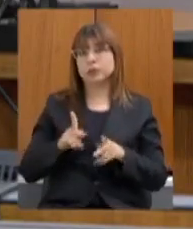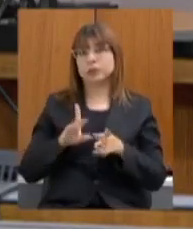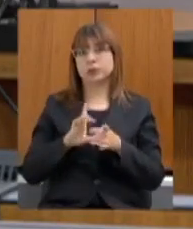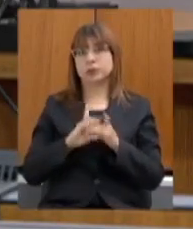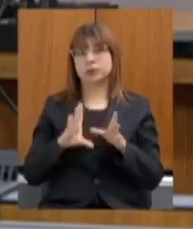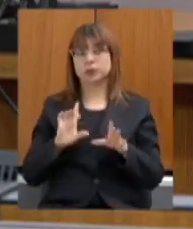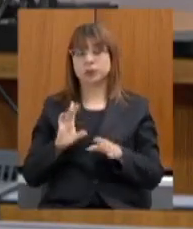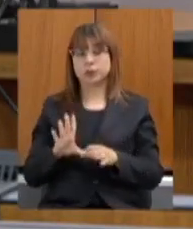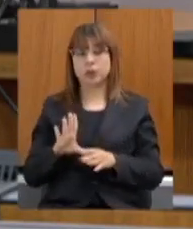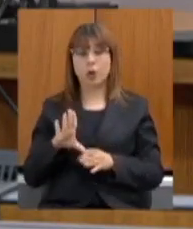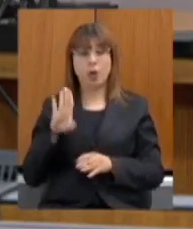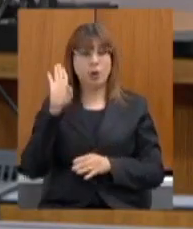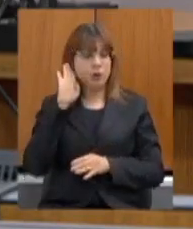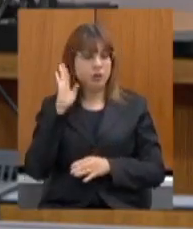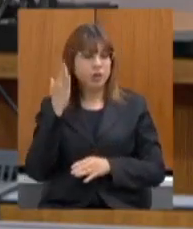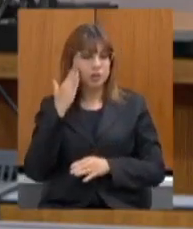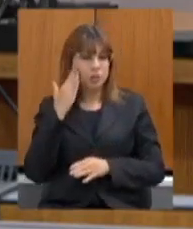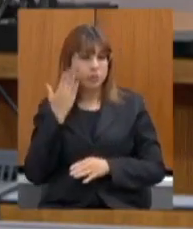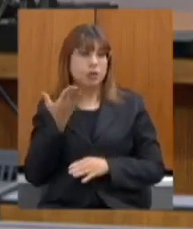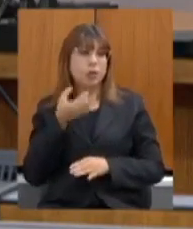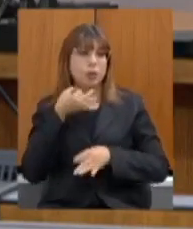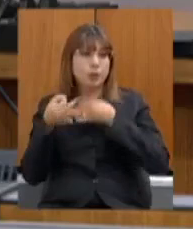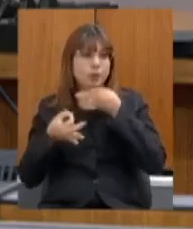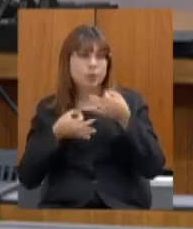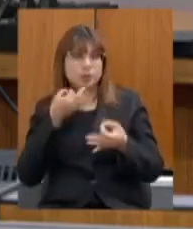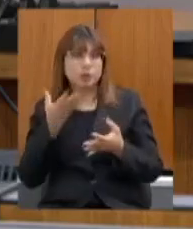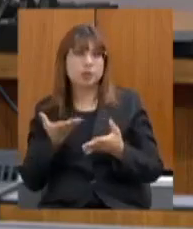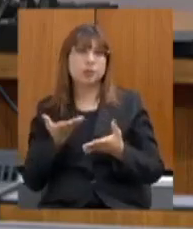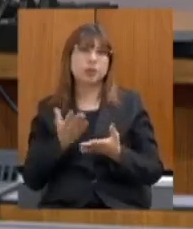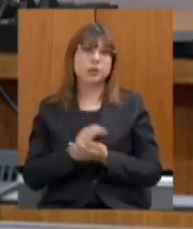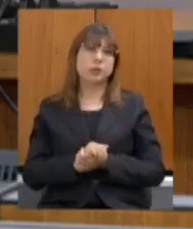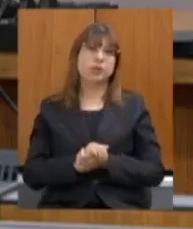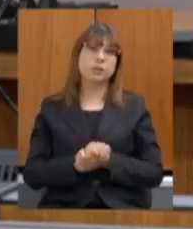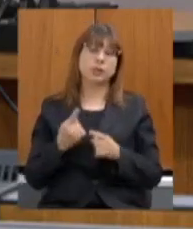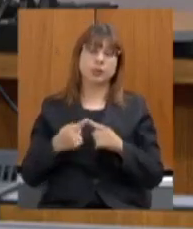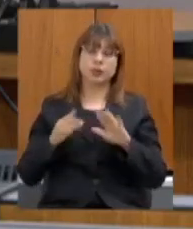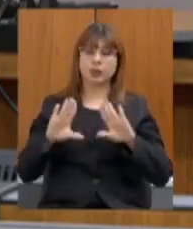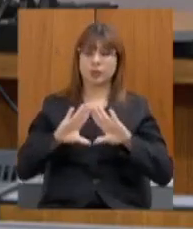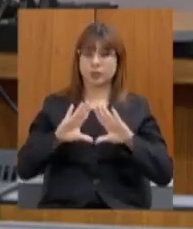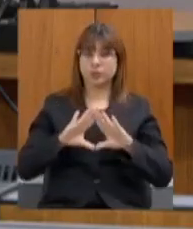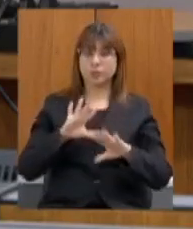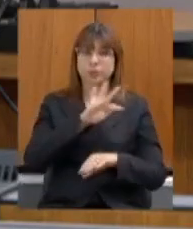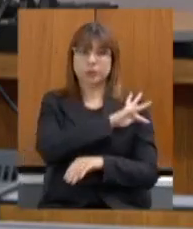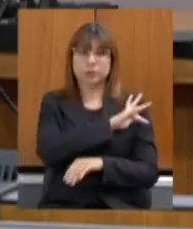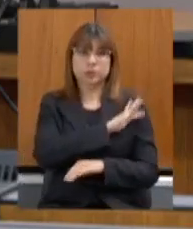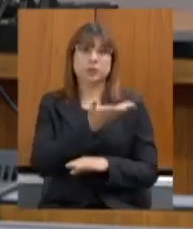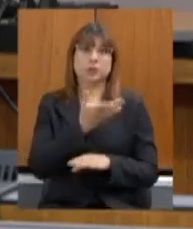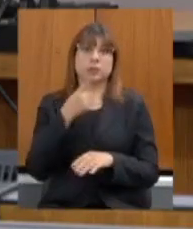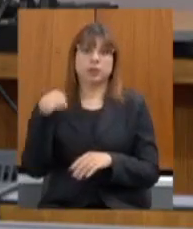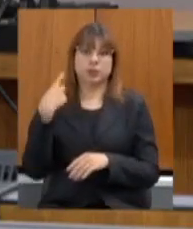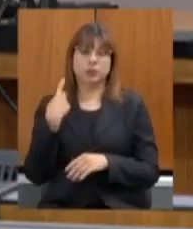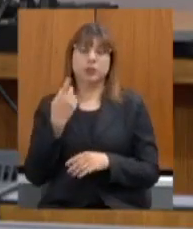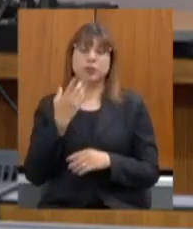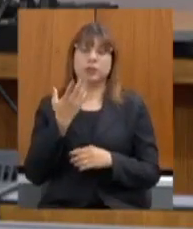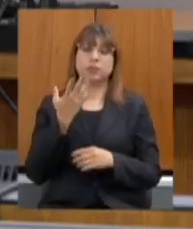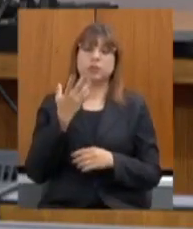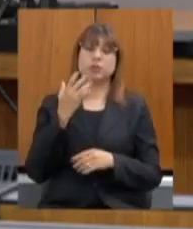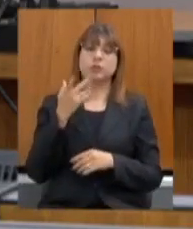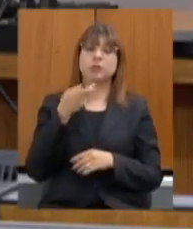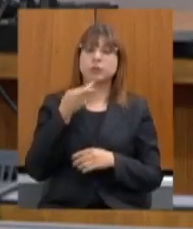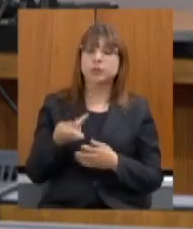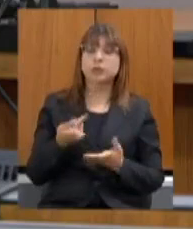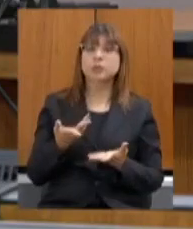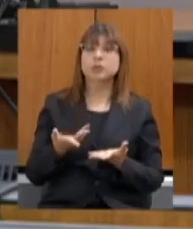a escuta. De fato, toda essa assembleia fiscaliza, o relato dos deputados, demonstram que